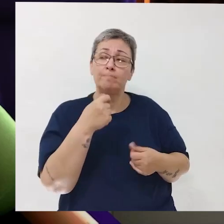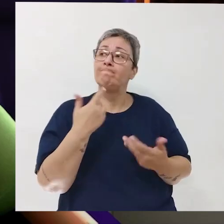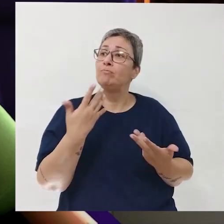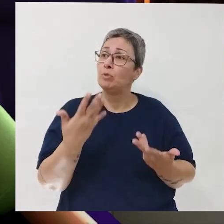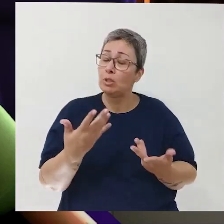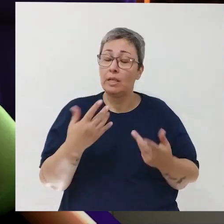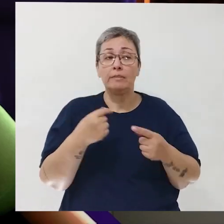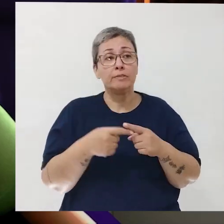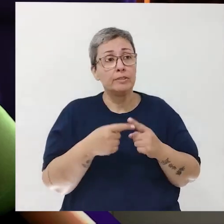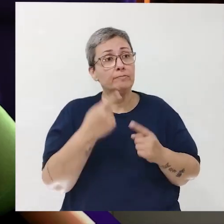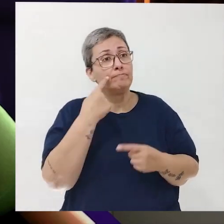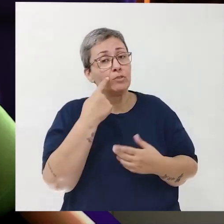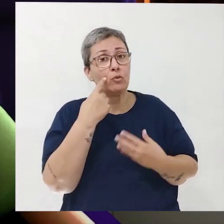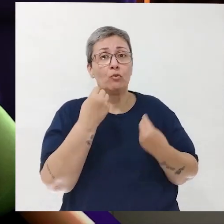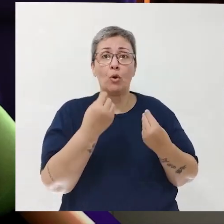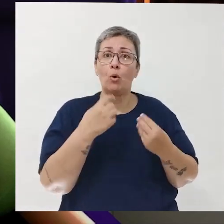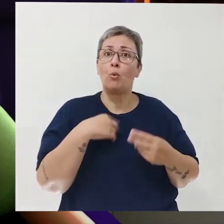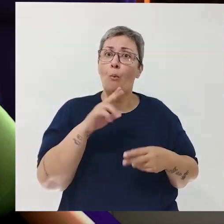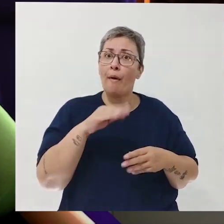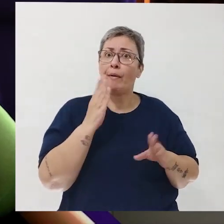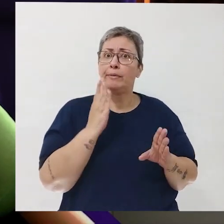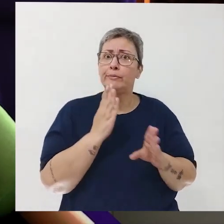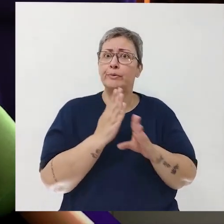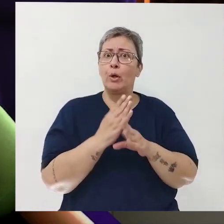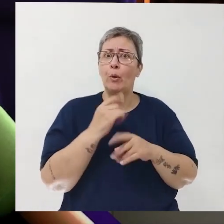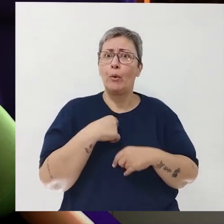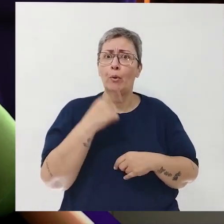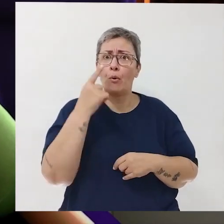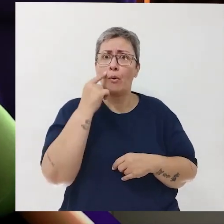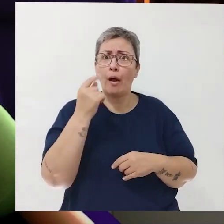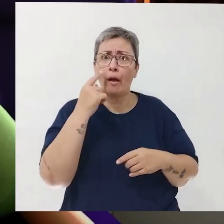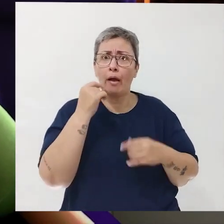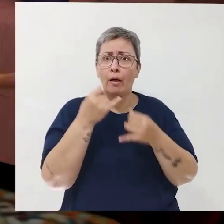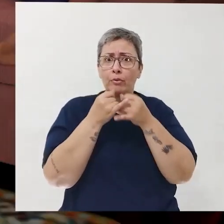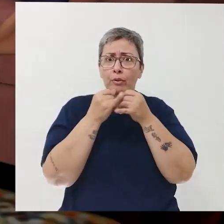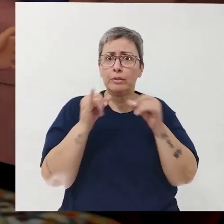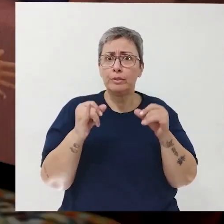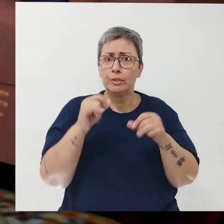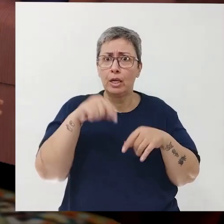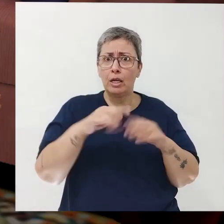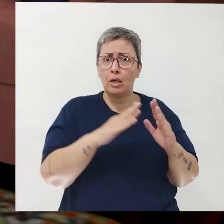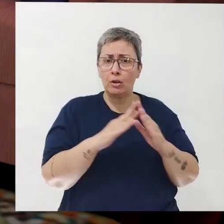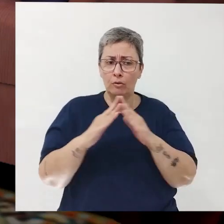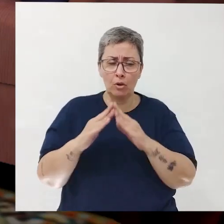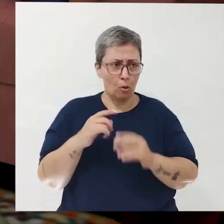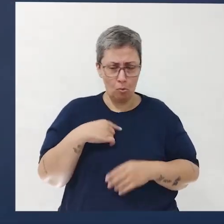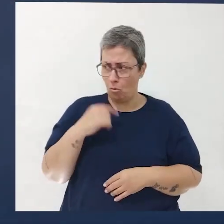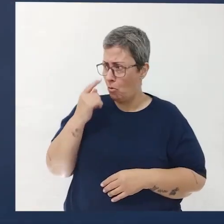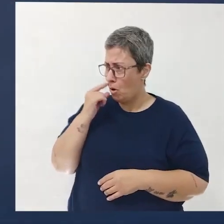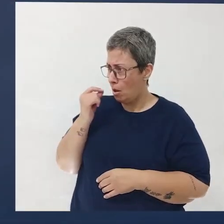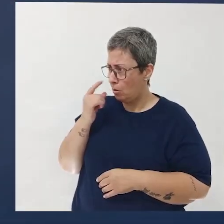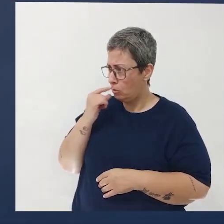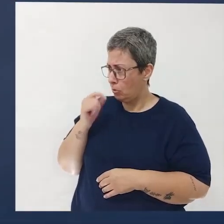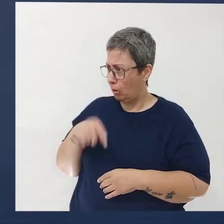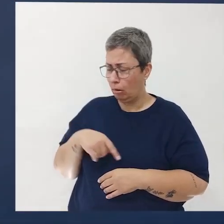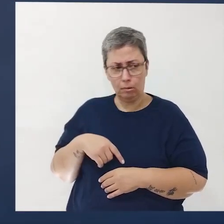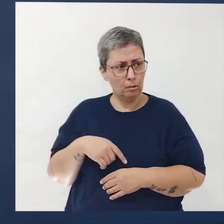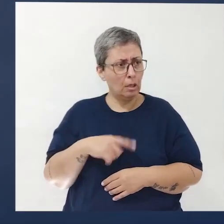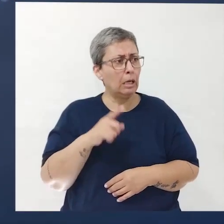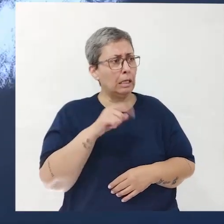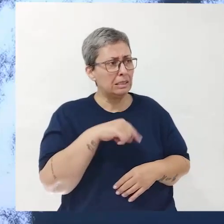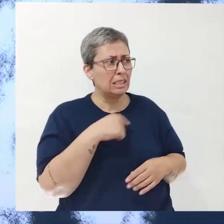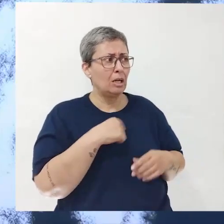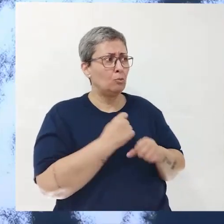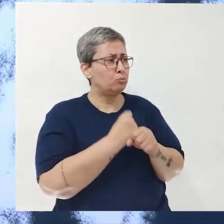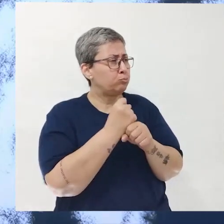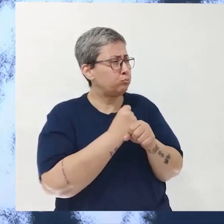é, rapaz, pra você ver. Não é que descobriram um gato de energia aqui no vizinho? Um gato?